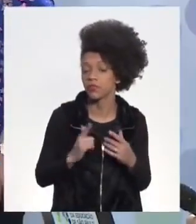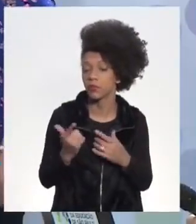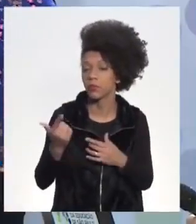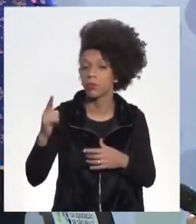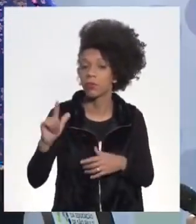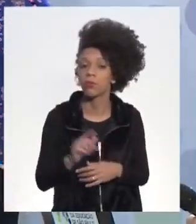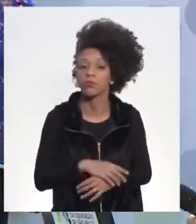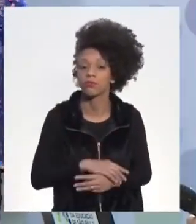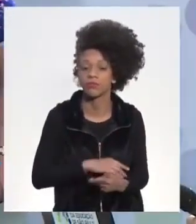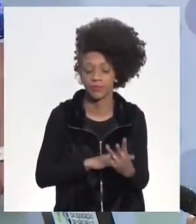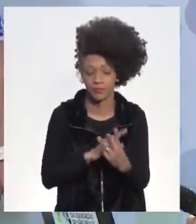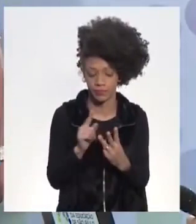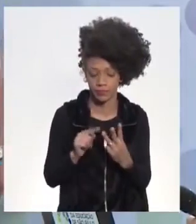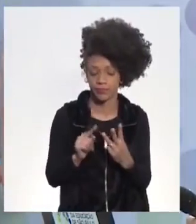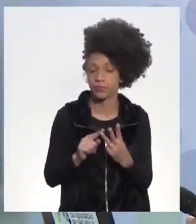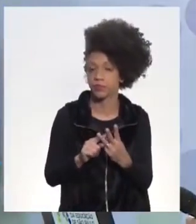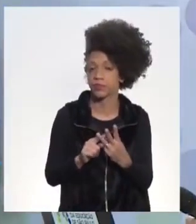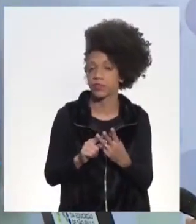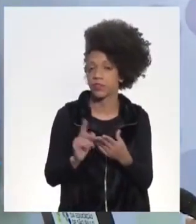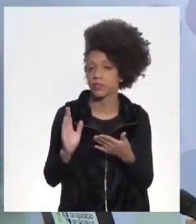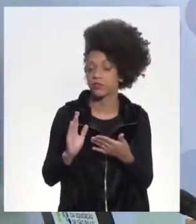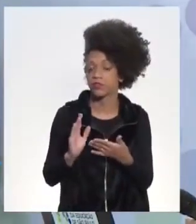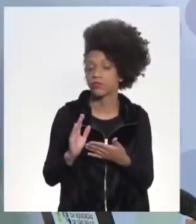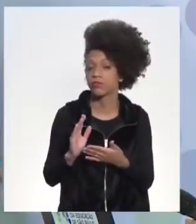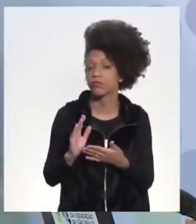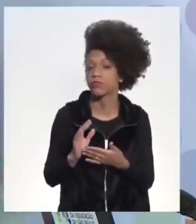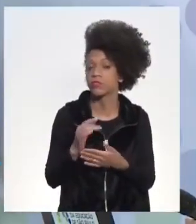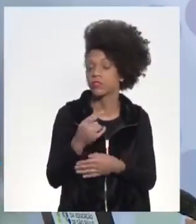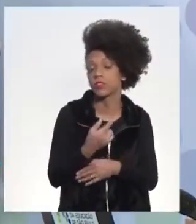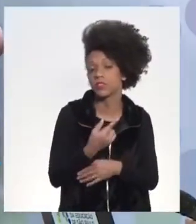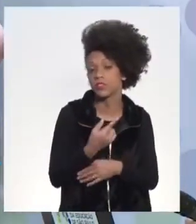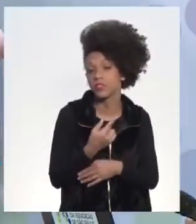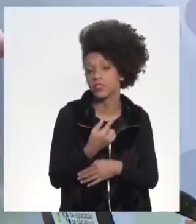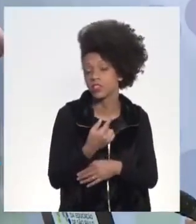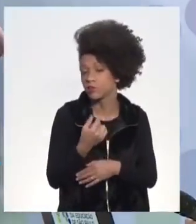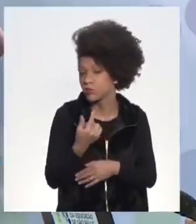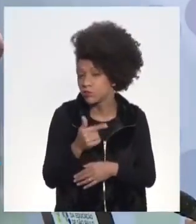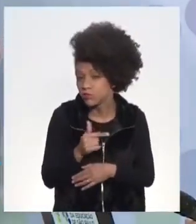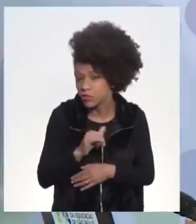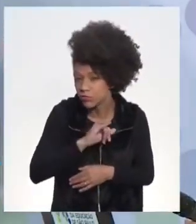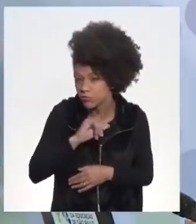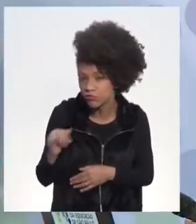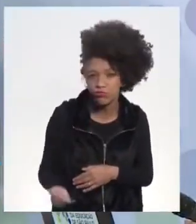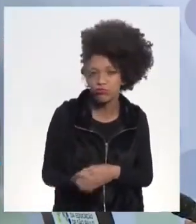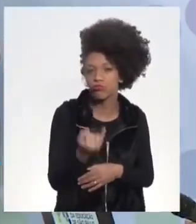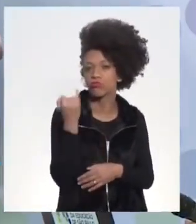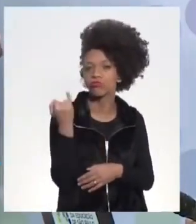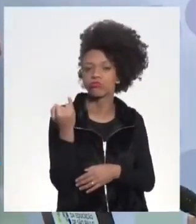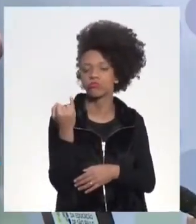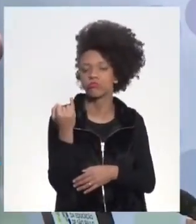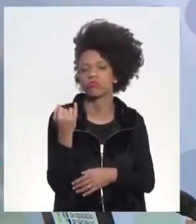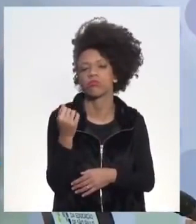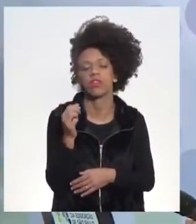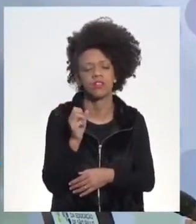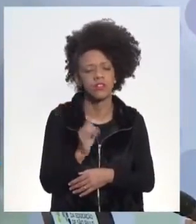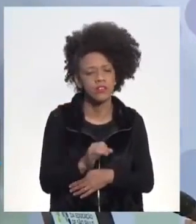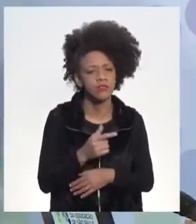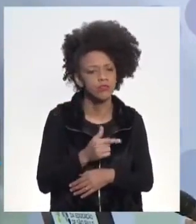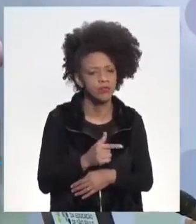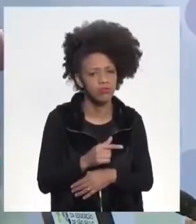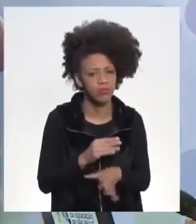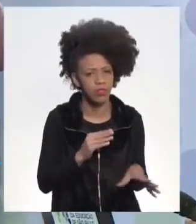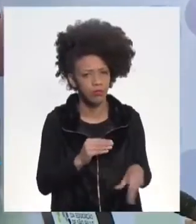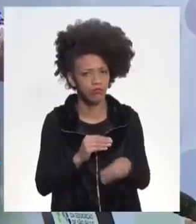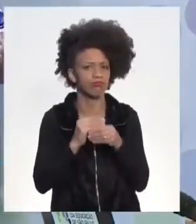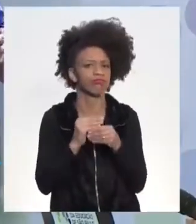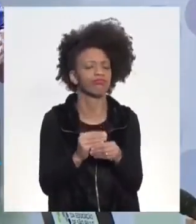condição, de eu poder parcelar sem juros, então sem acréscimo nenhum. Se eu não tenho acréscimo,